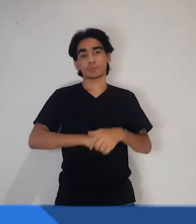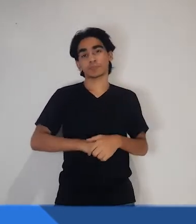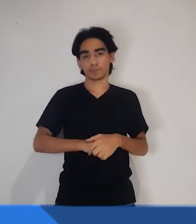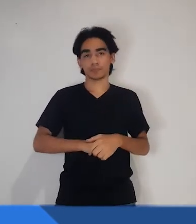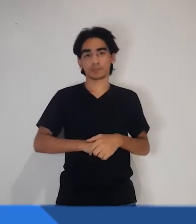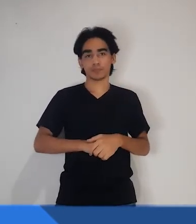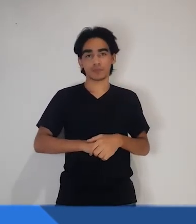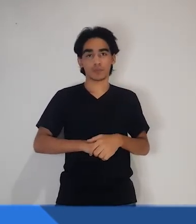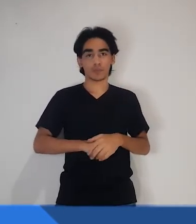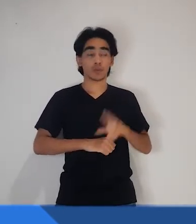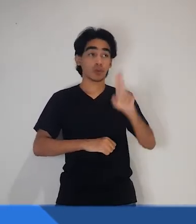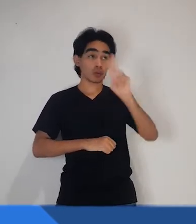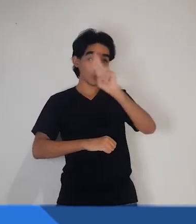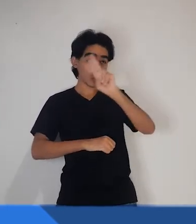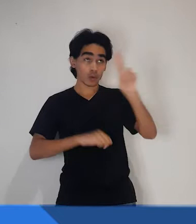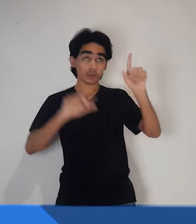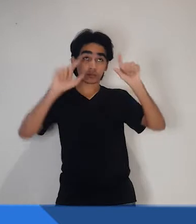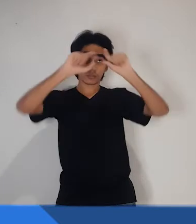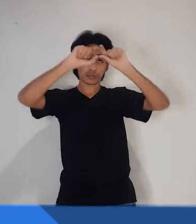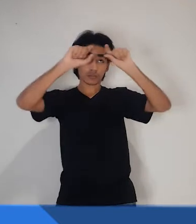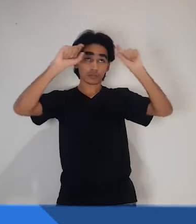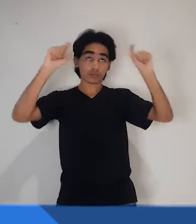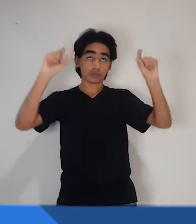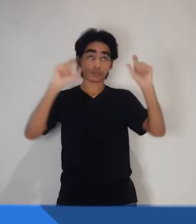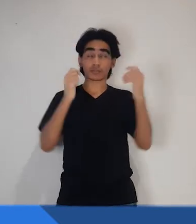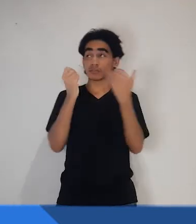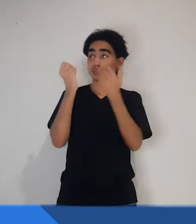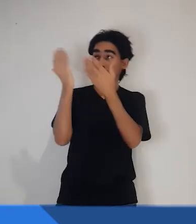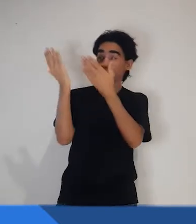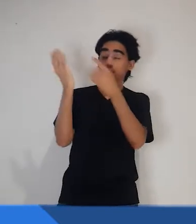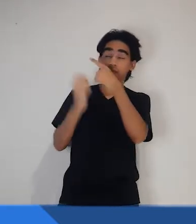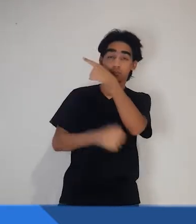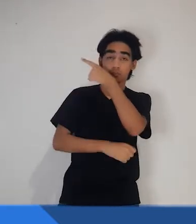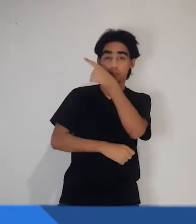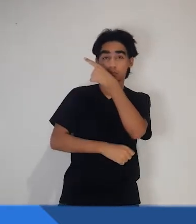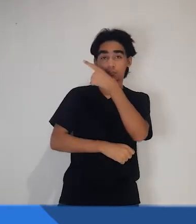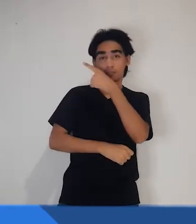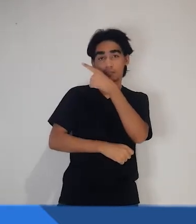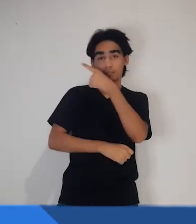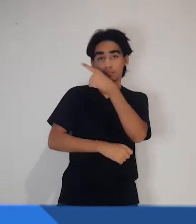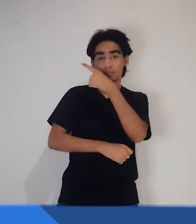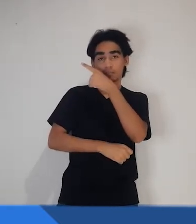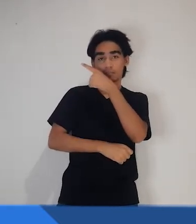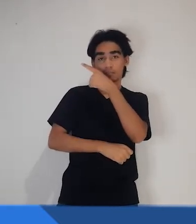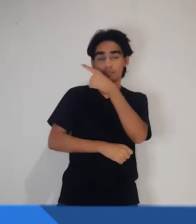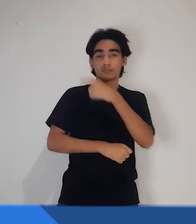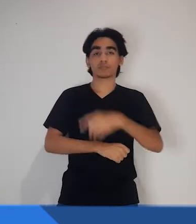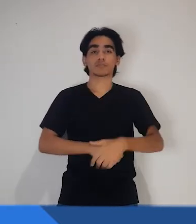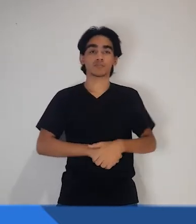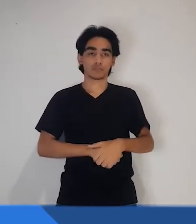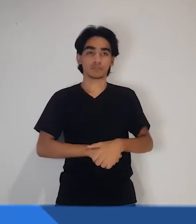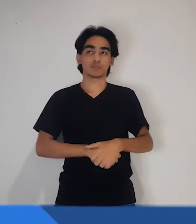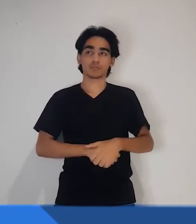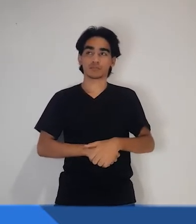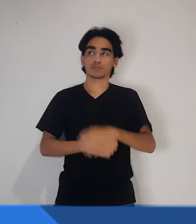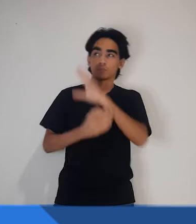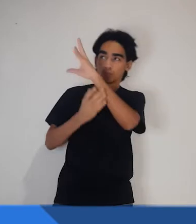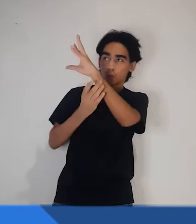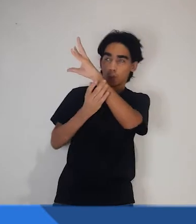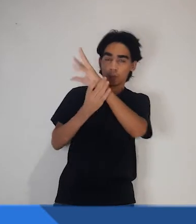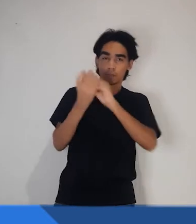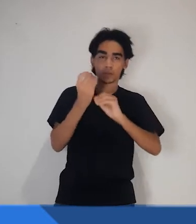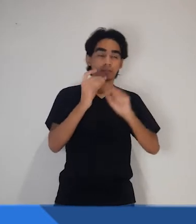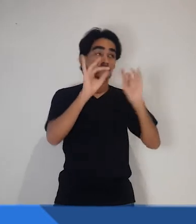da questão é essa aqui, ó. Quanto ao glossário de termos, marque a opção verdadeira. Então a gente copia